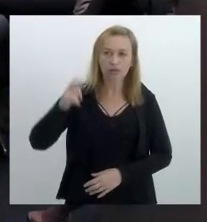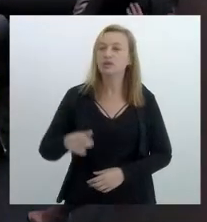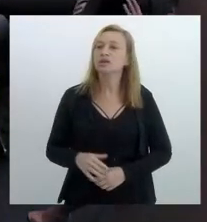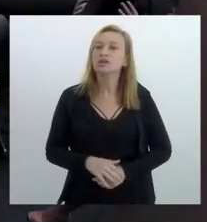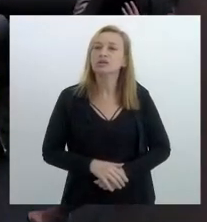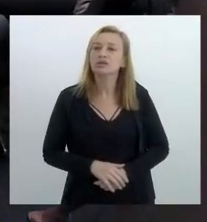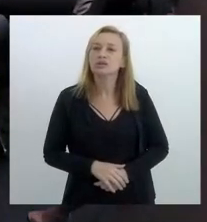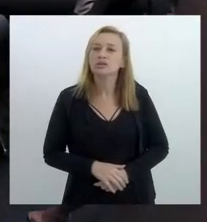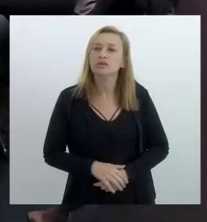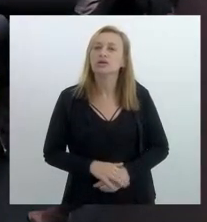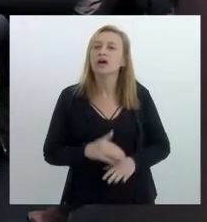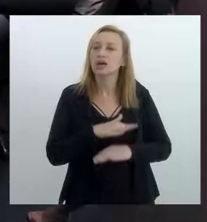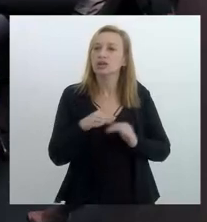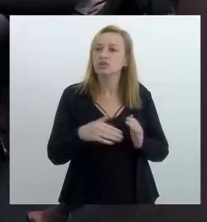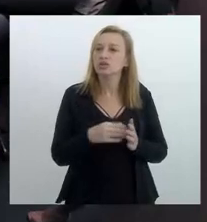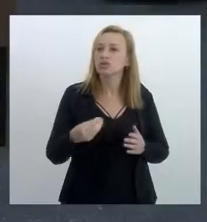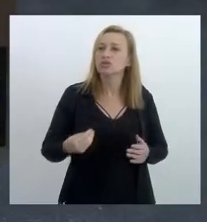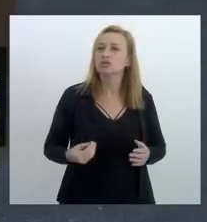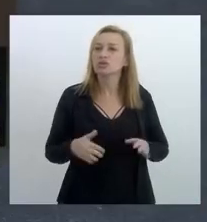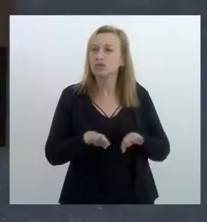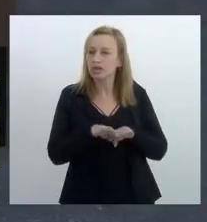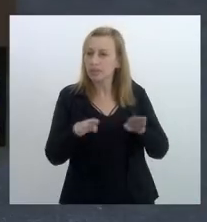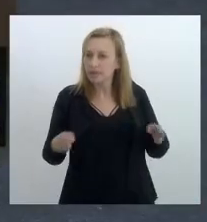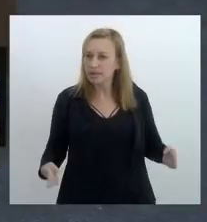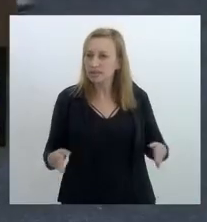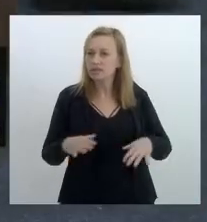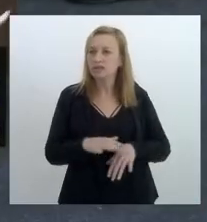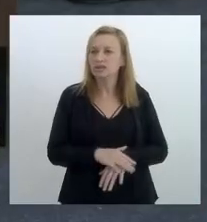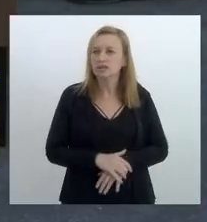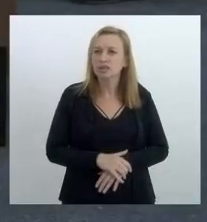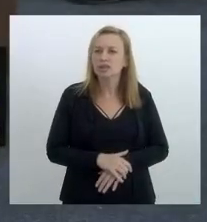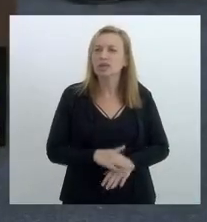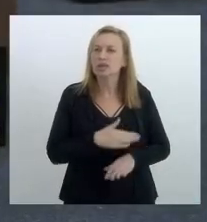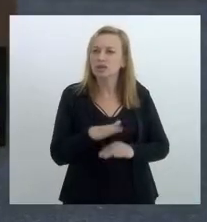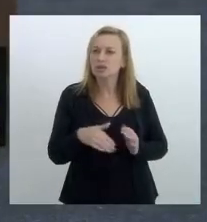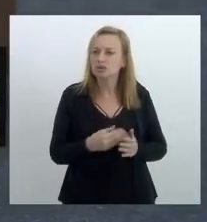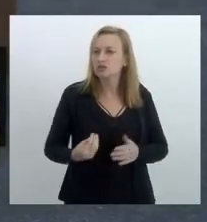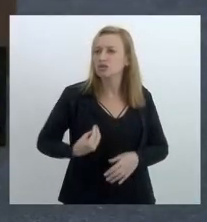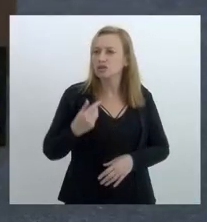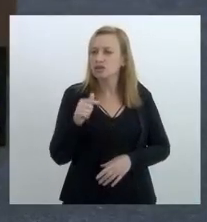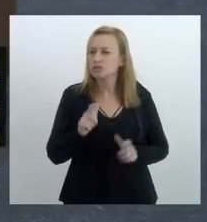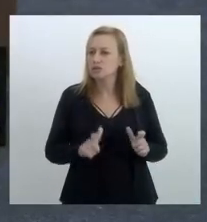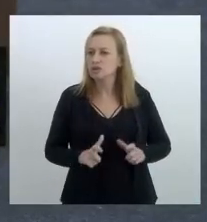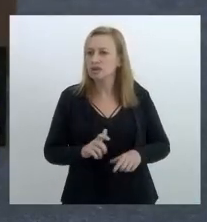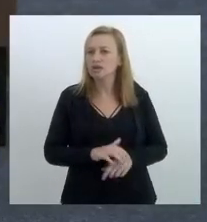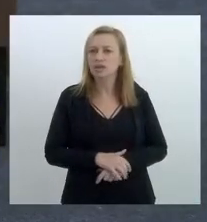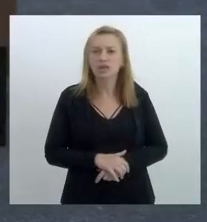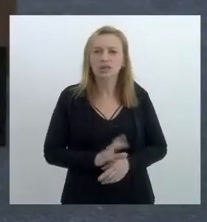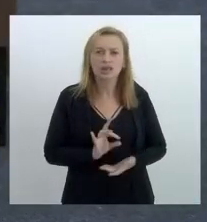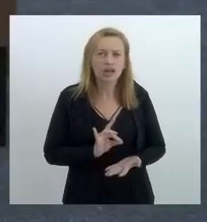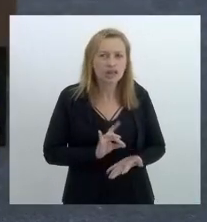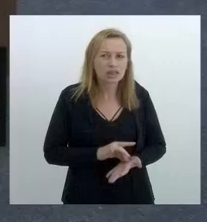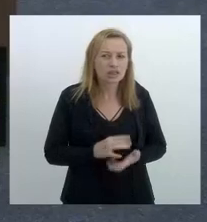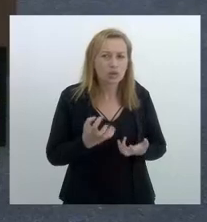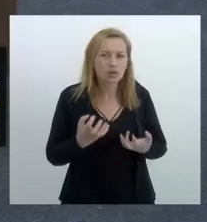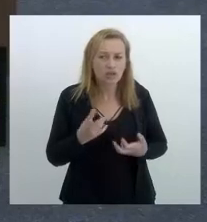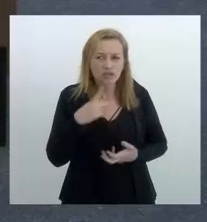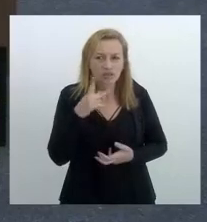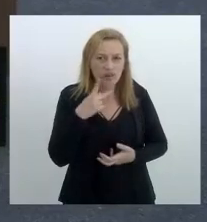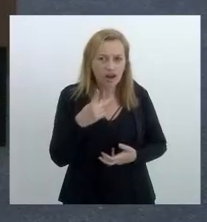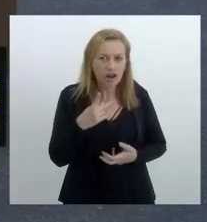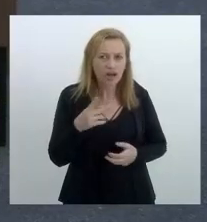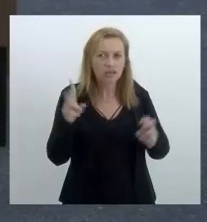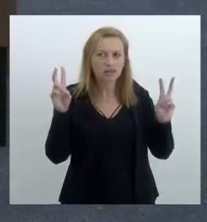Paulo, cumprimento a todos os que estão na mesa e a todos os aqui presentes. Na realidade, eu queria falar,